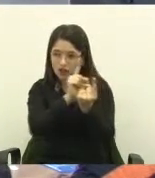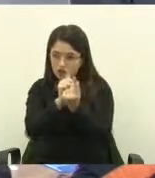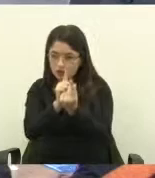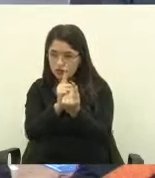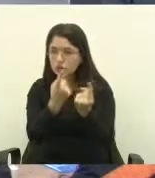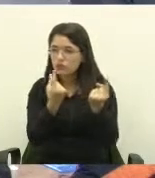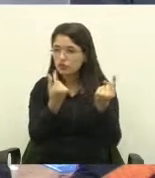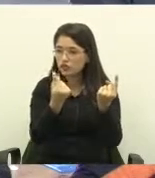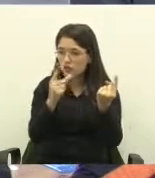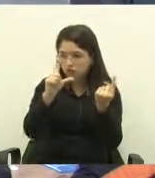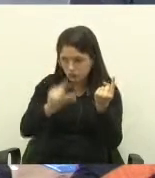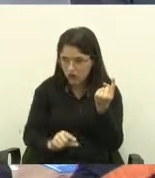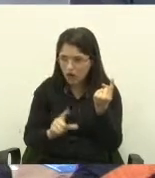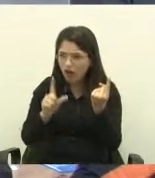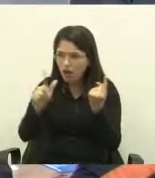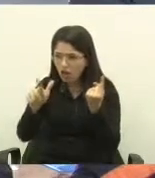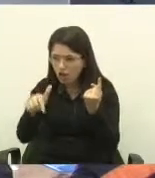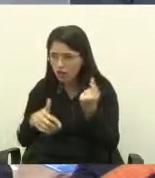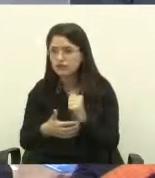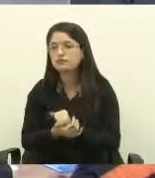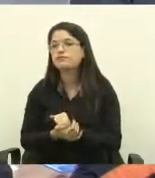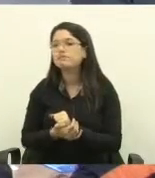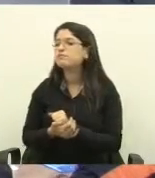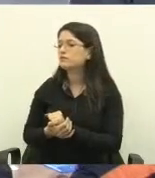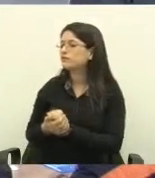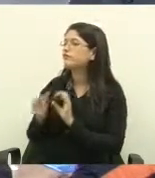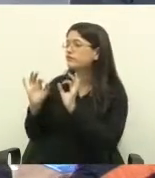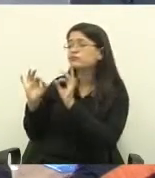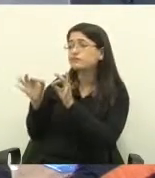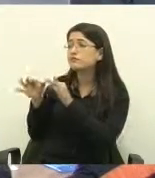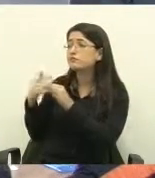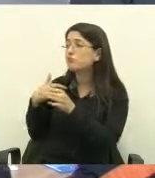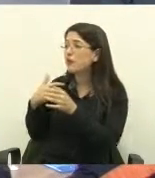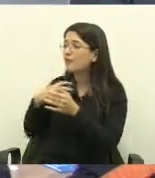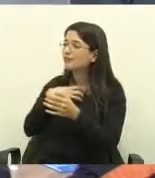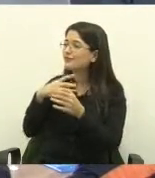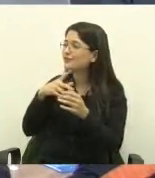questionamento? A mesma linha de questionamento.